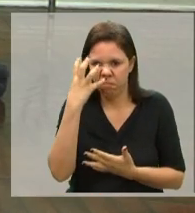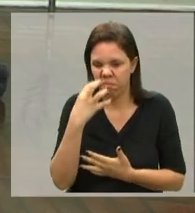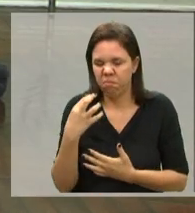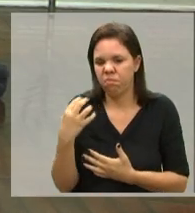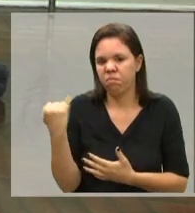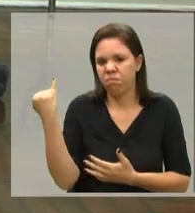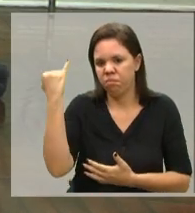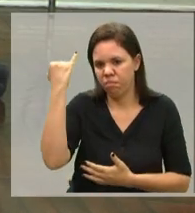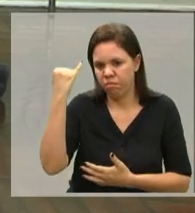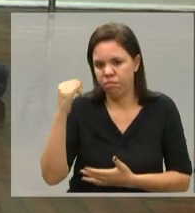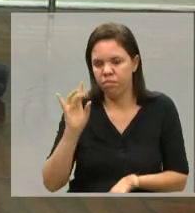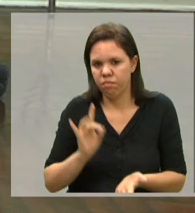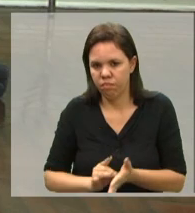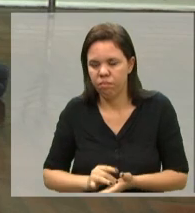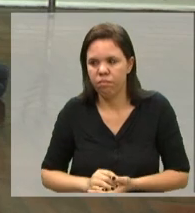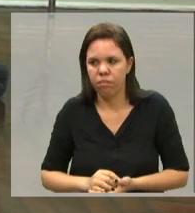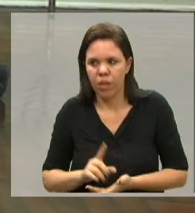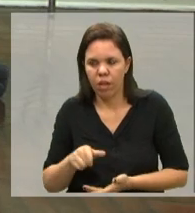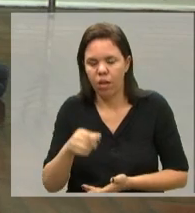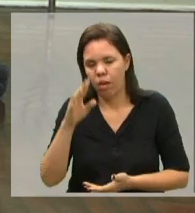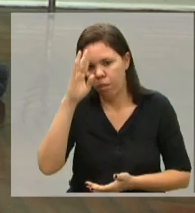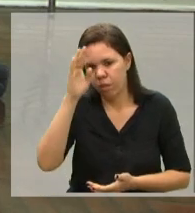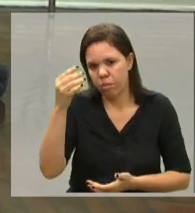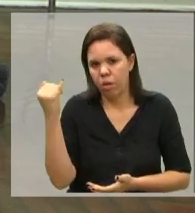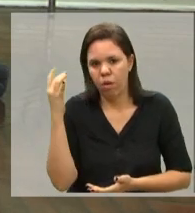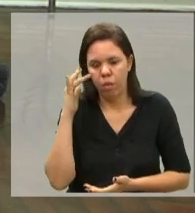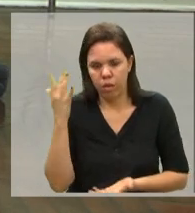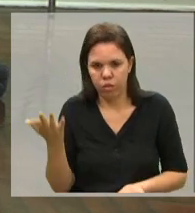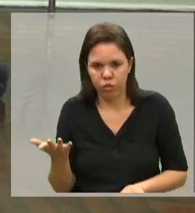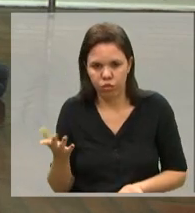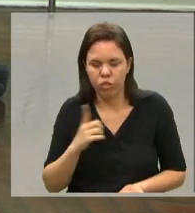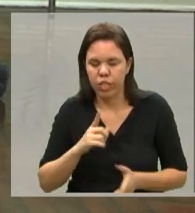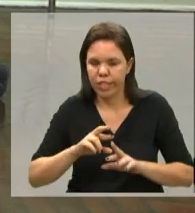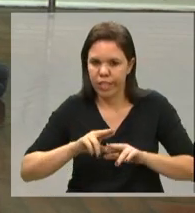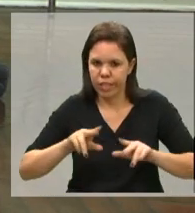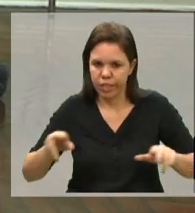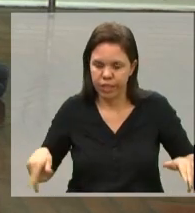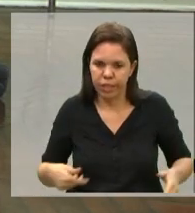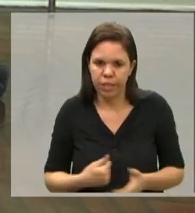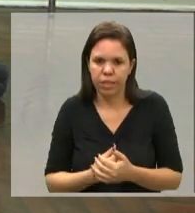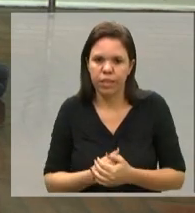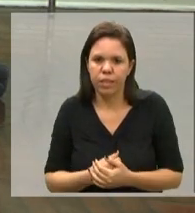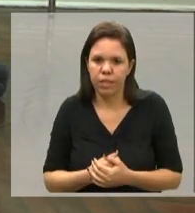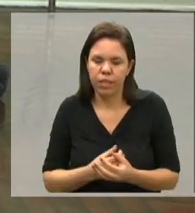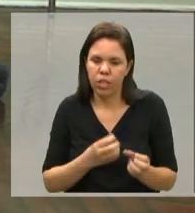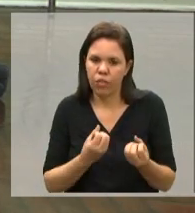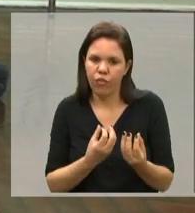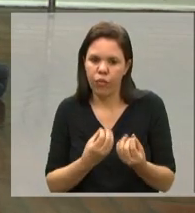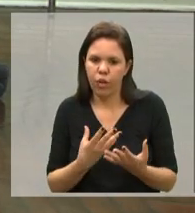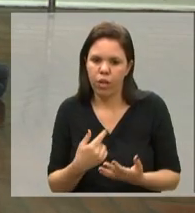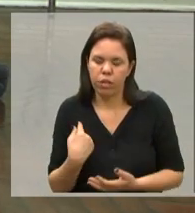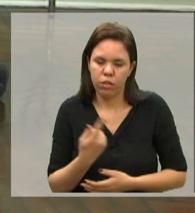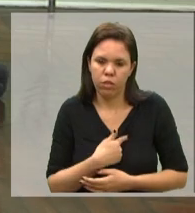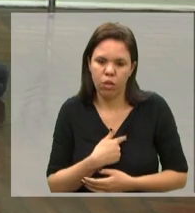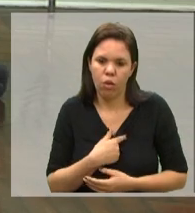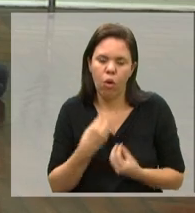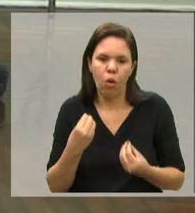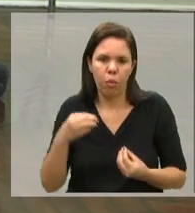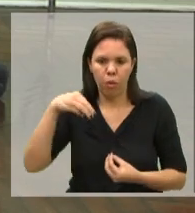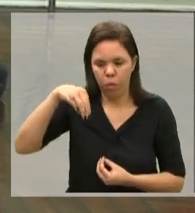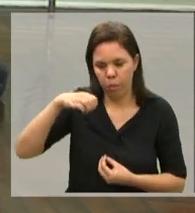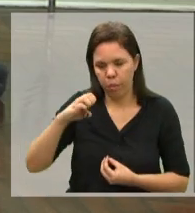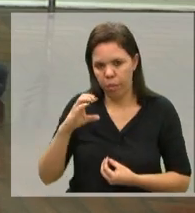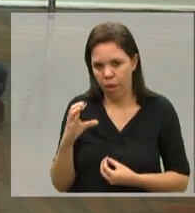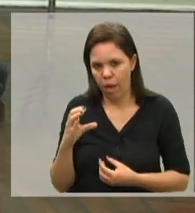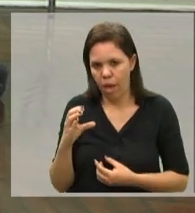Eu acho que esse é um dos pontos principais. Nós temos diversos dados que são públicos. Por exemplo, como é que o MEC avalia